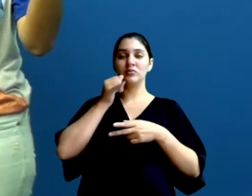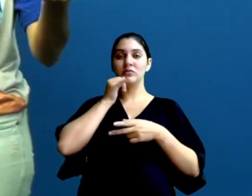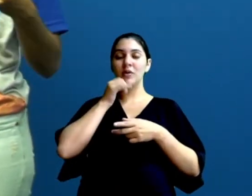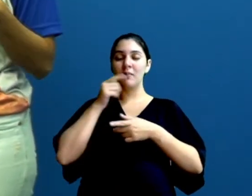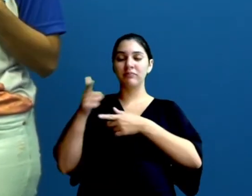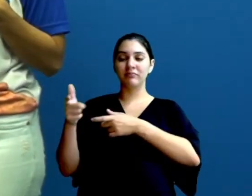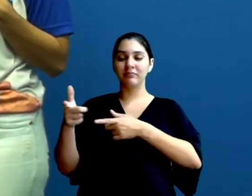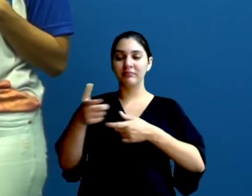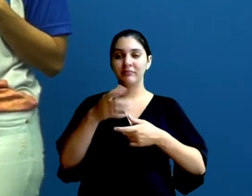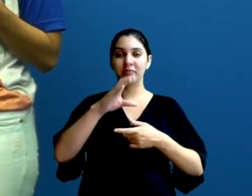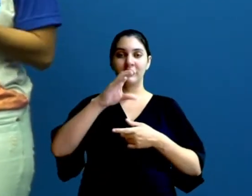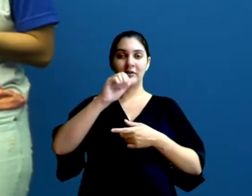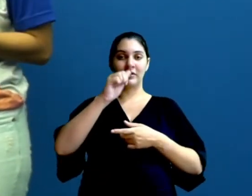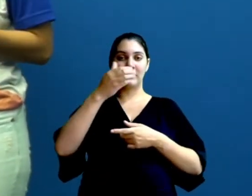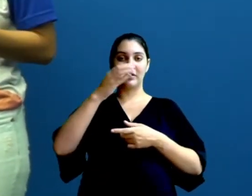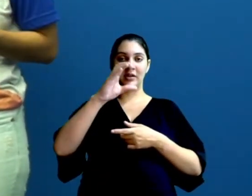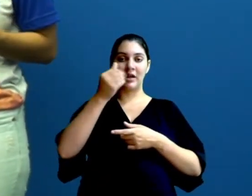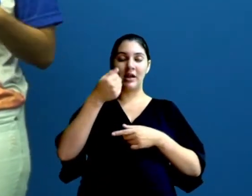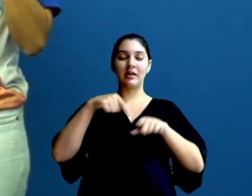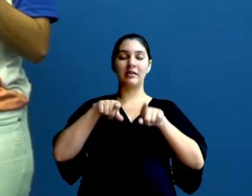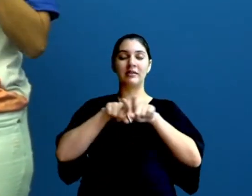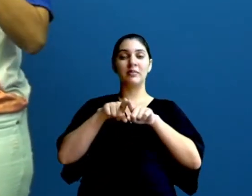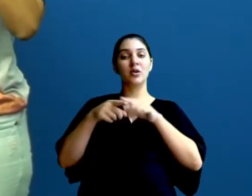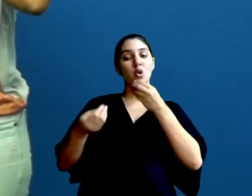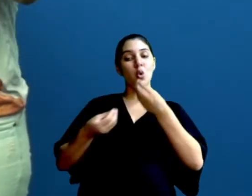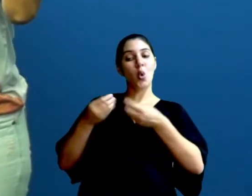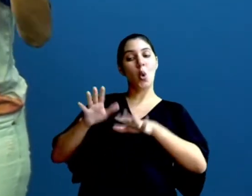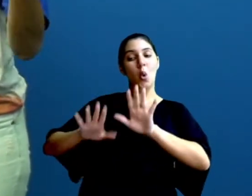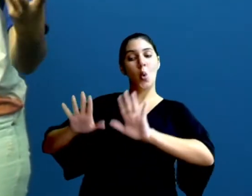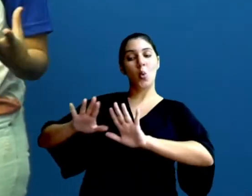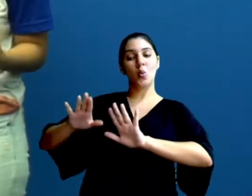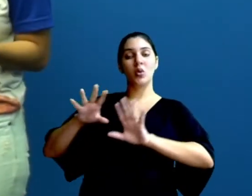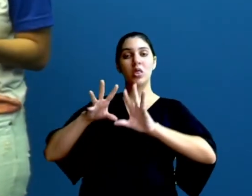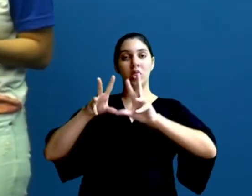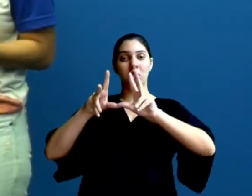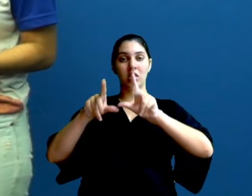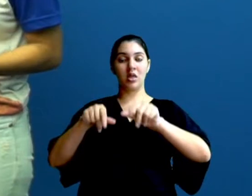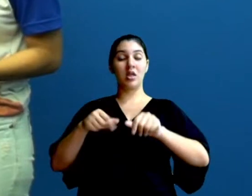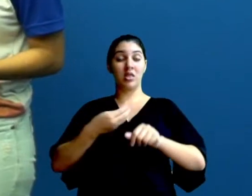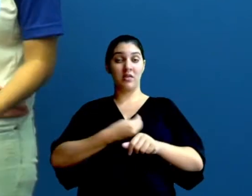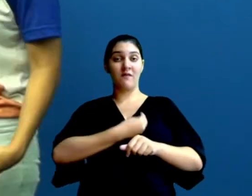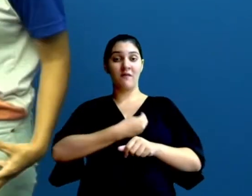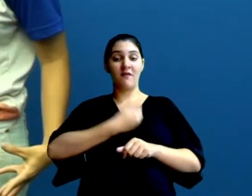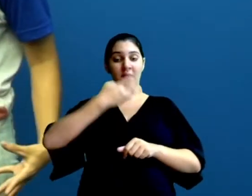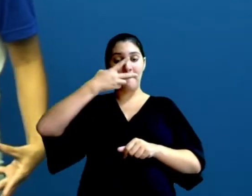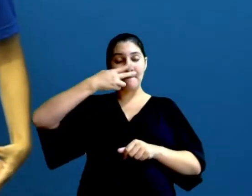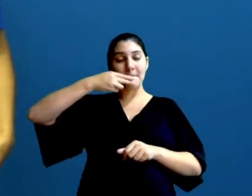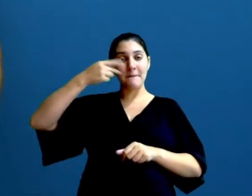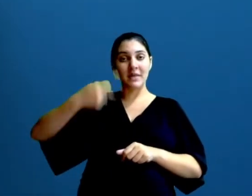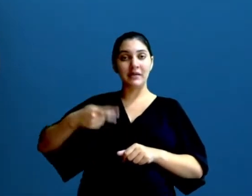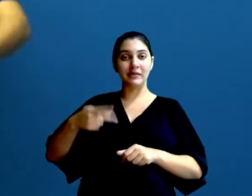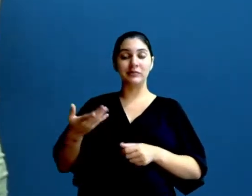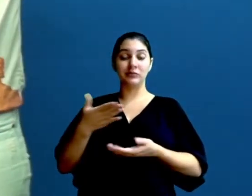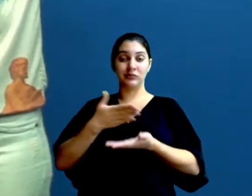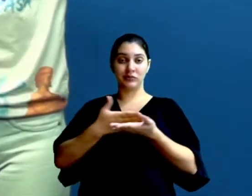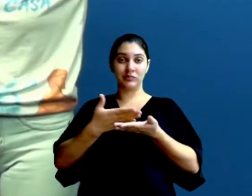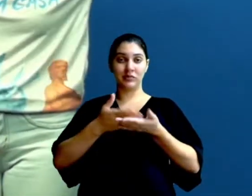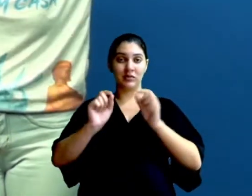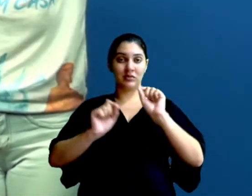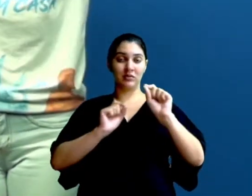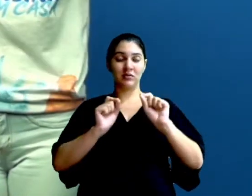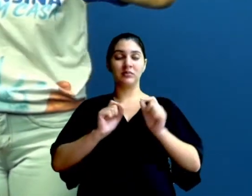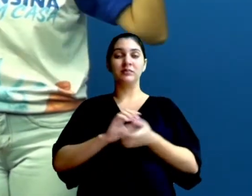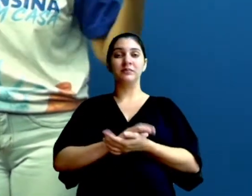de domesticação de animais, ou seja, de sobrevivência. Então, inicialmente,